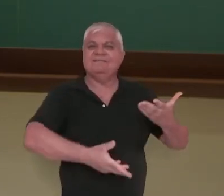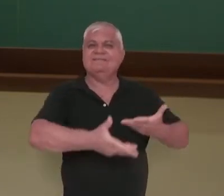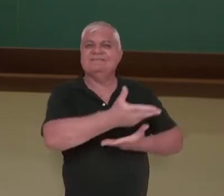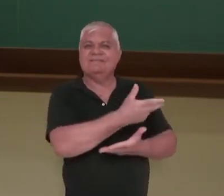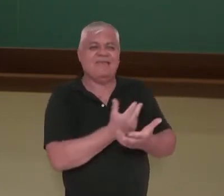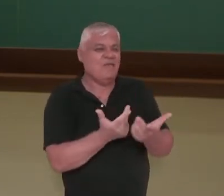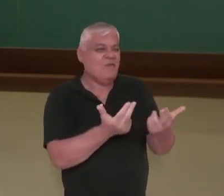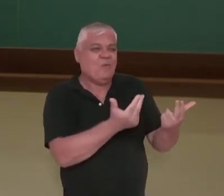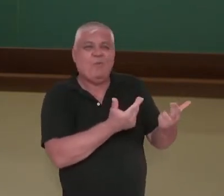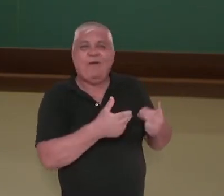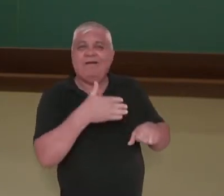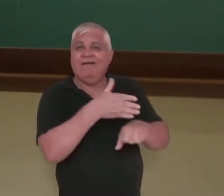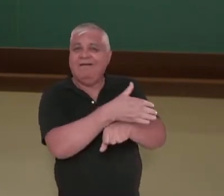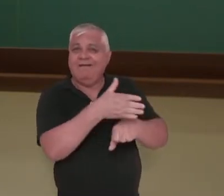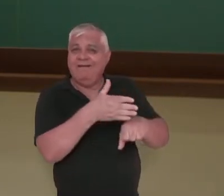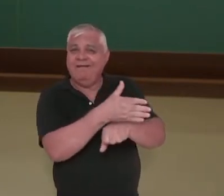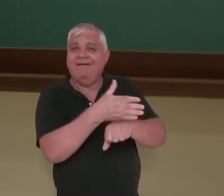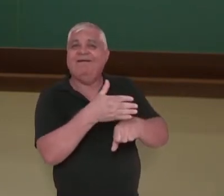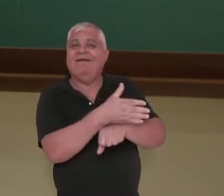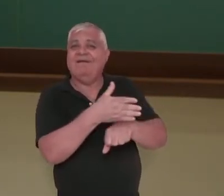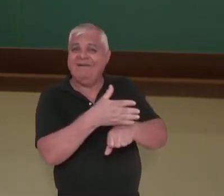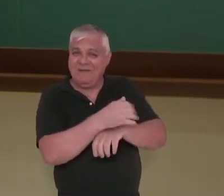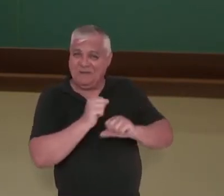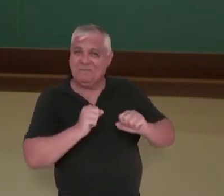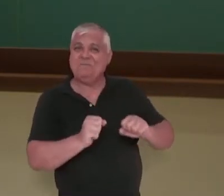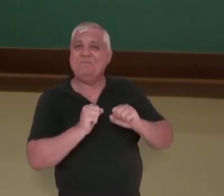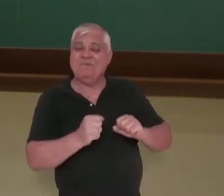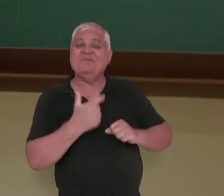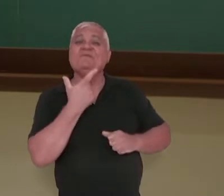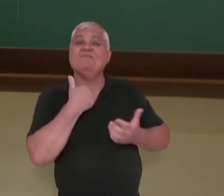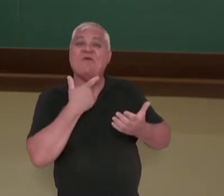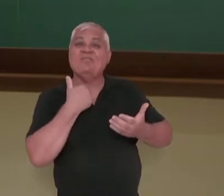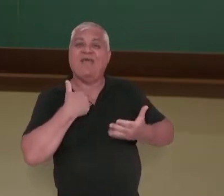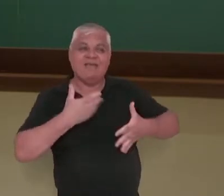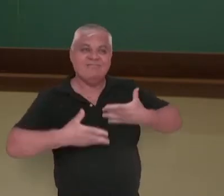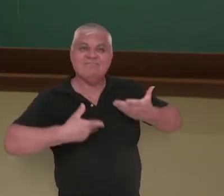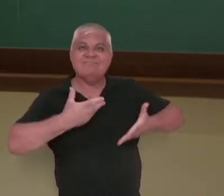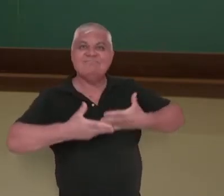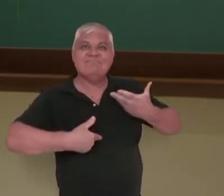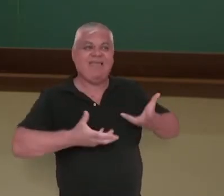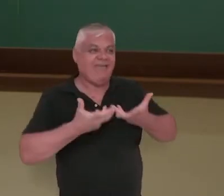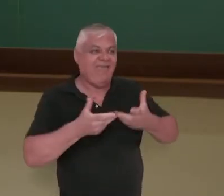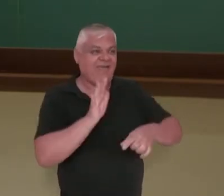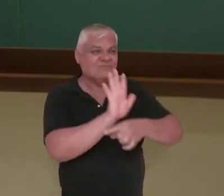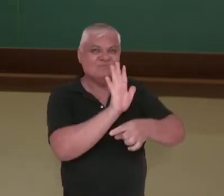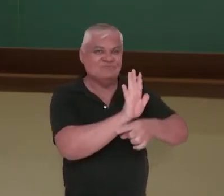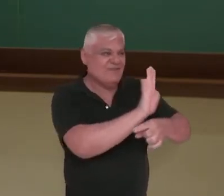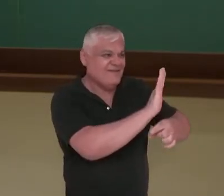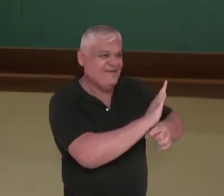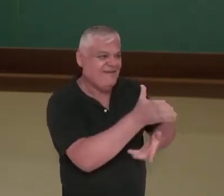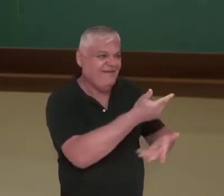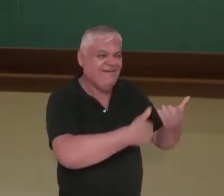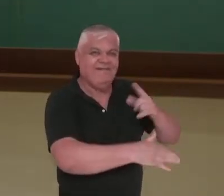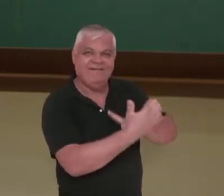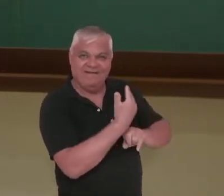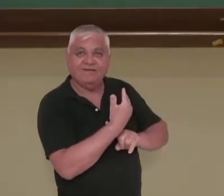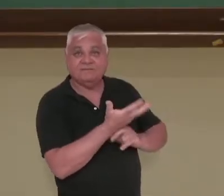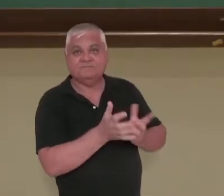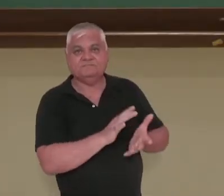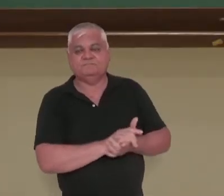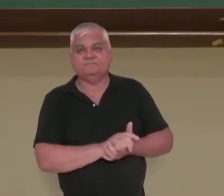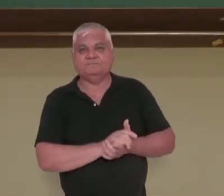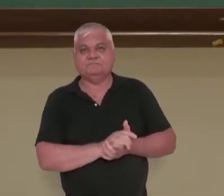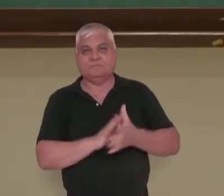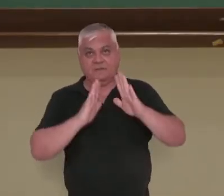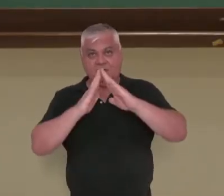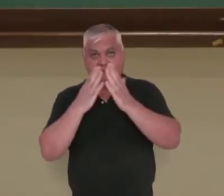colega pode ser que participe melhor, que queira buscar mais atividades ali de ajuda, cooperação. E na sua